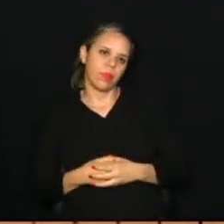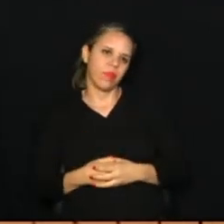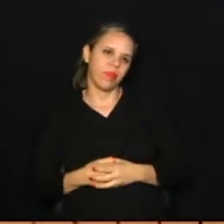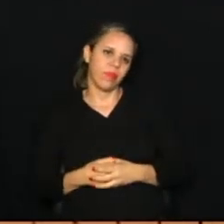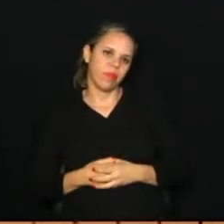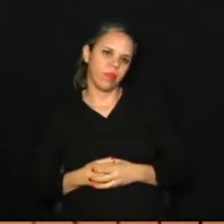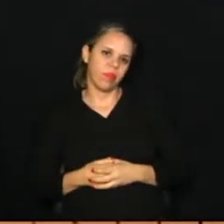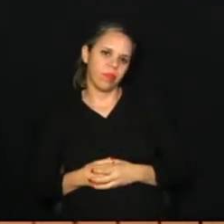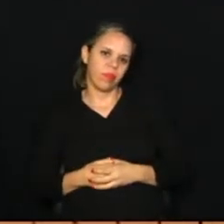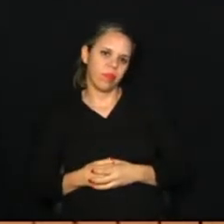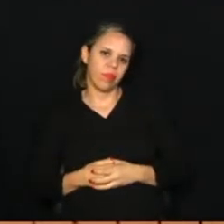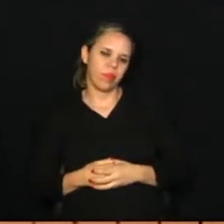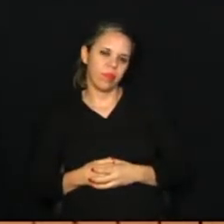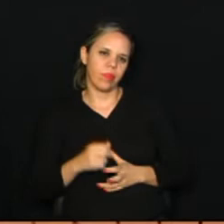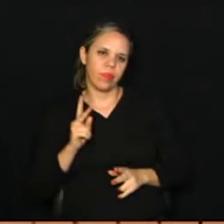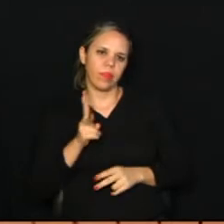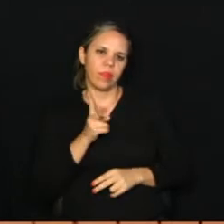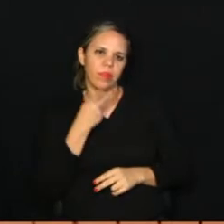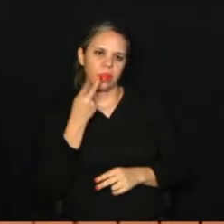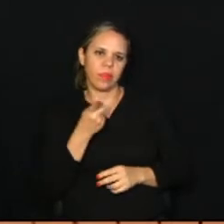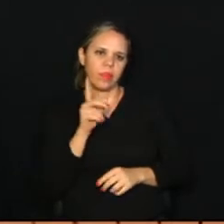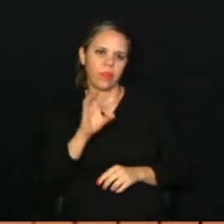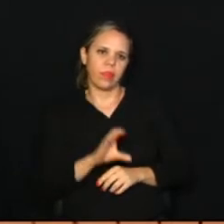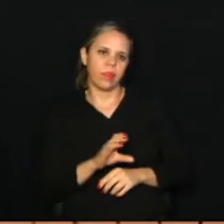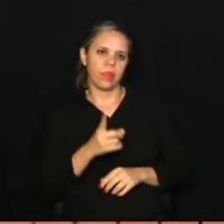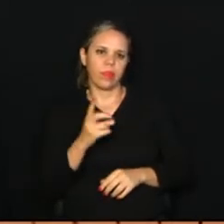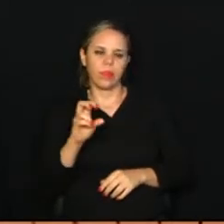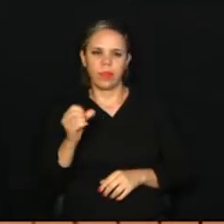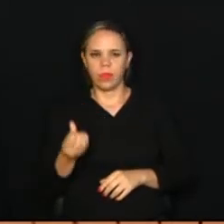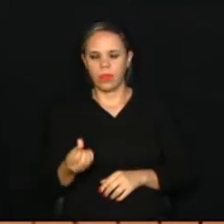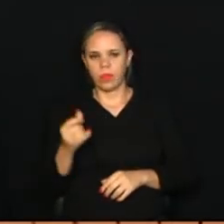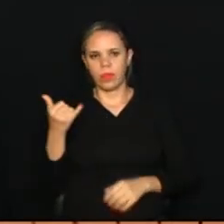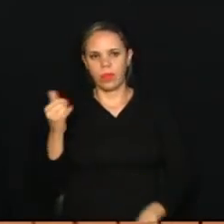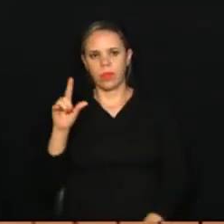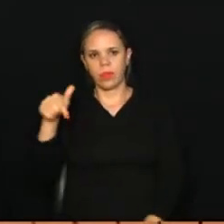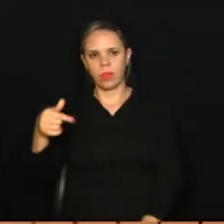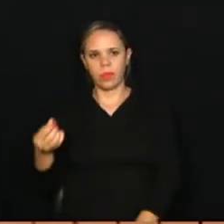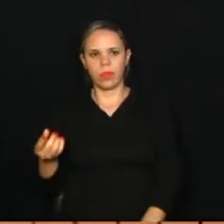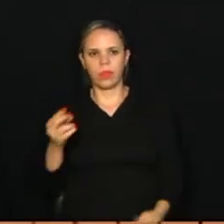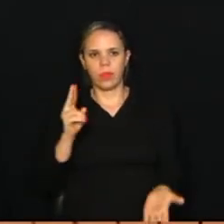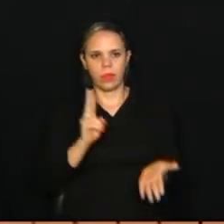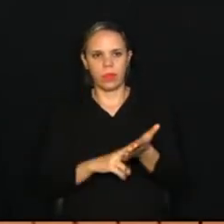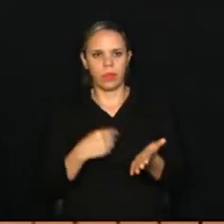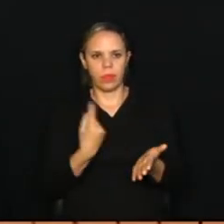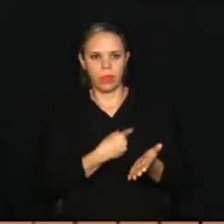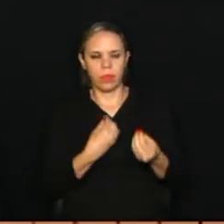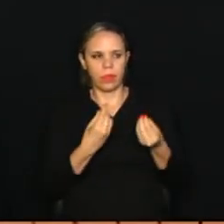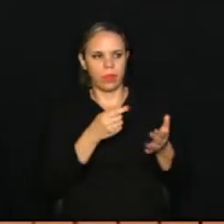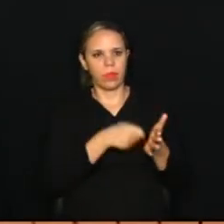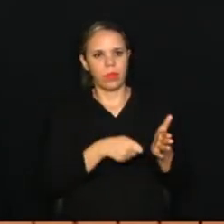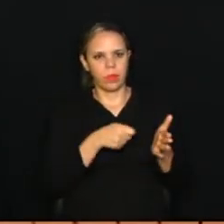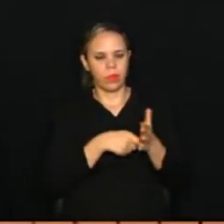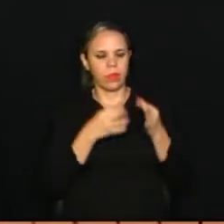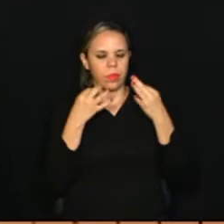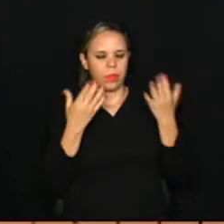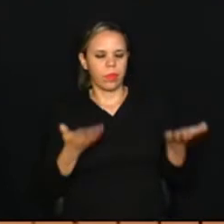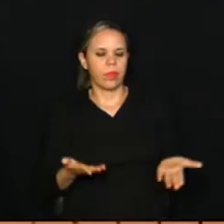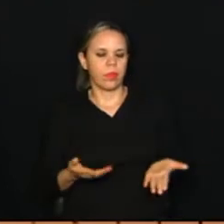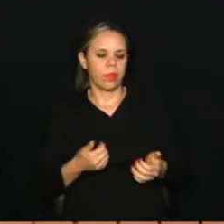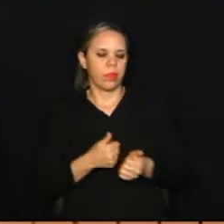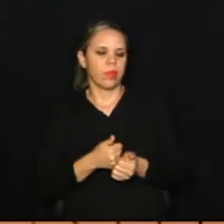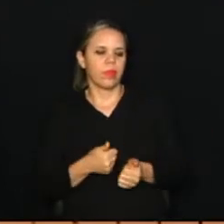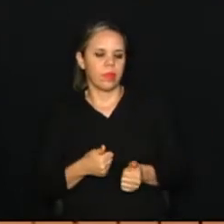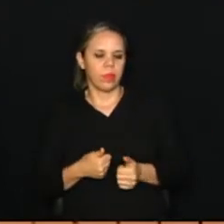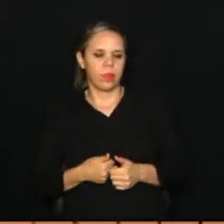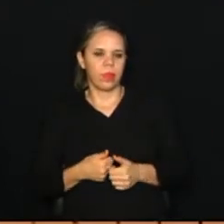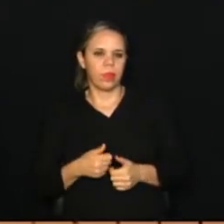sempre falo para o cidadão, falo, ó, faz um 156, encaminha o protocolo para a gente e a gente dá uma atenção aí para acompanhar o trâmite